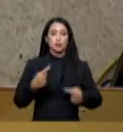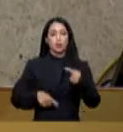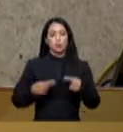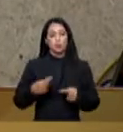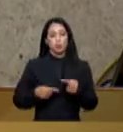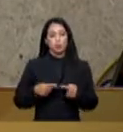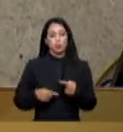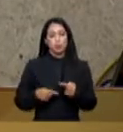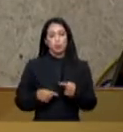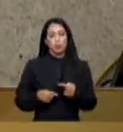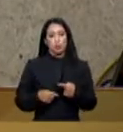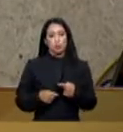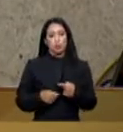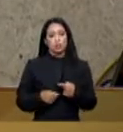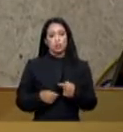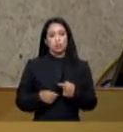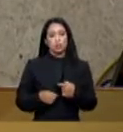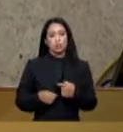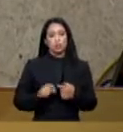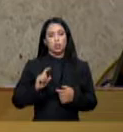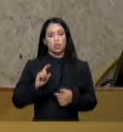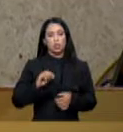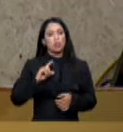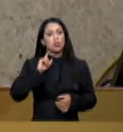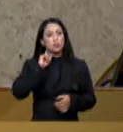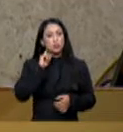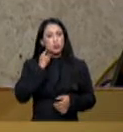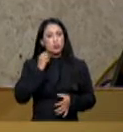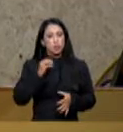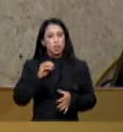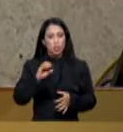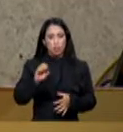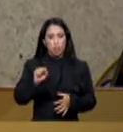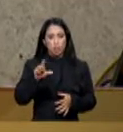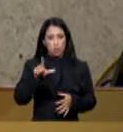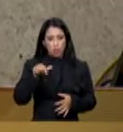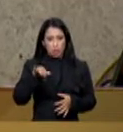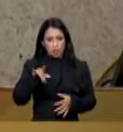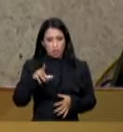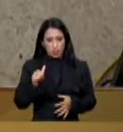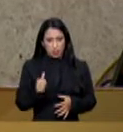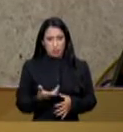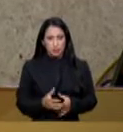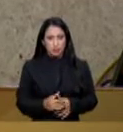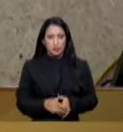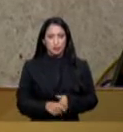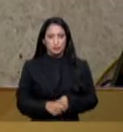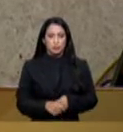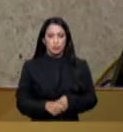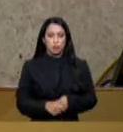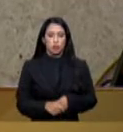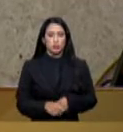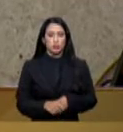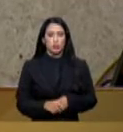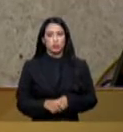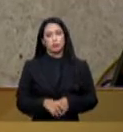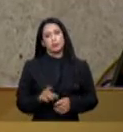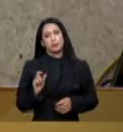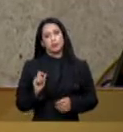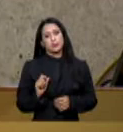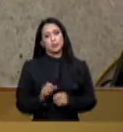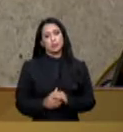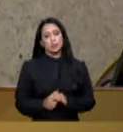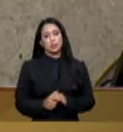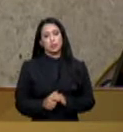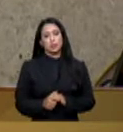Resíduos Sólidos. Inicio preliminarmente pelo cabimento das ações diretas de inconstitucionalidade,